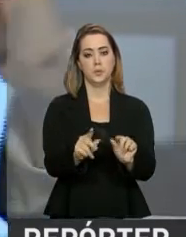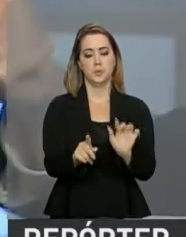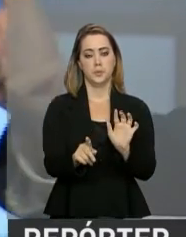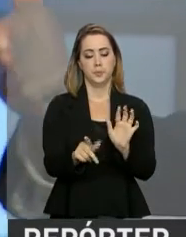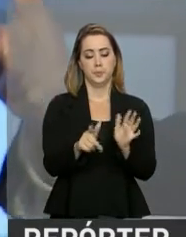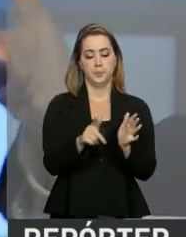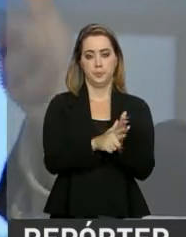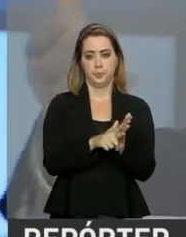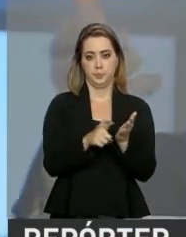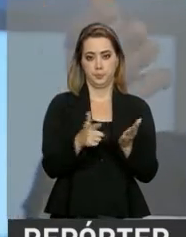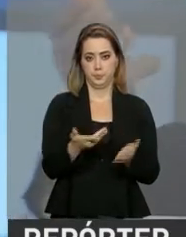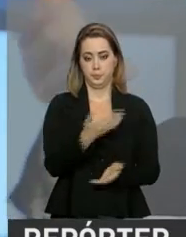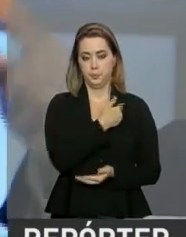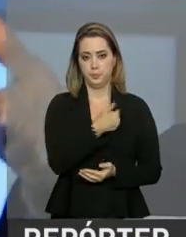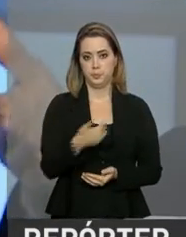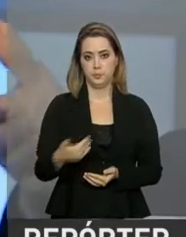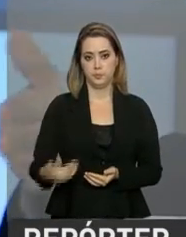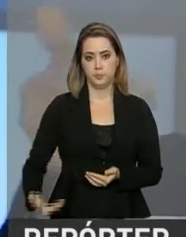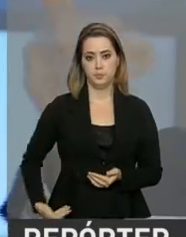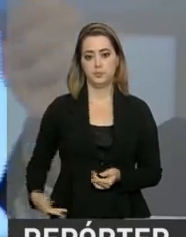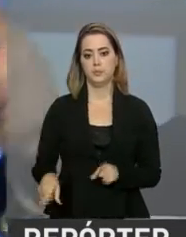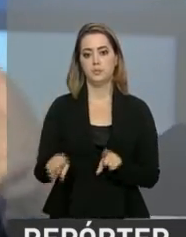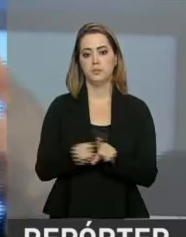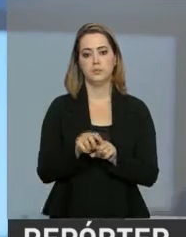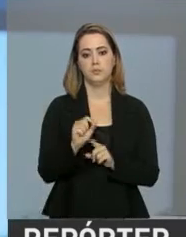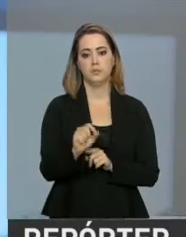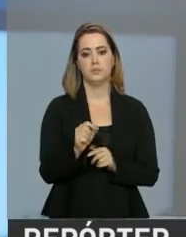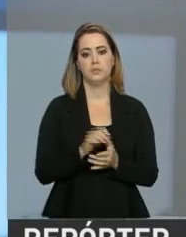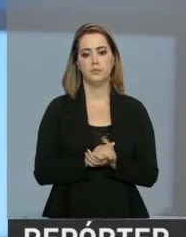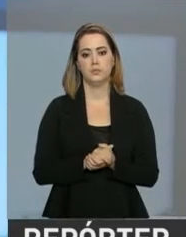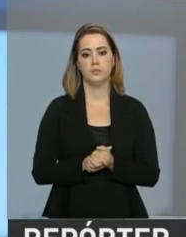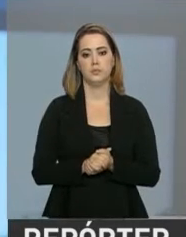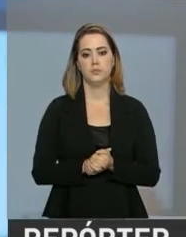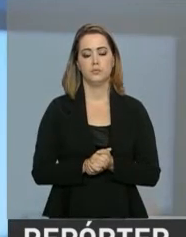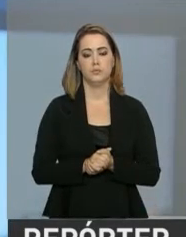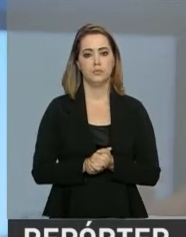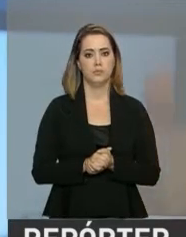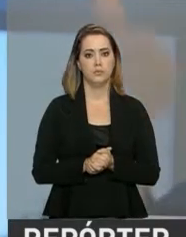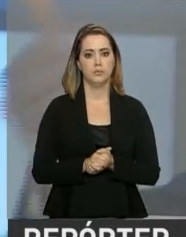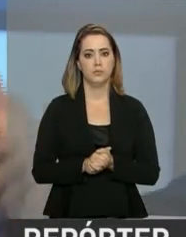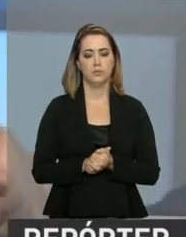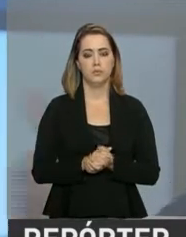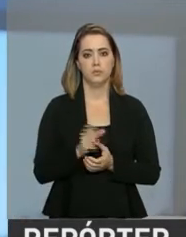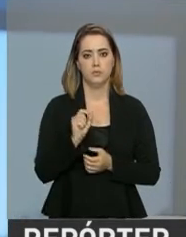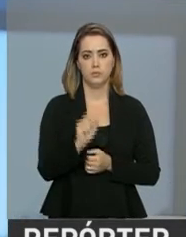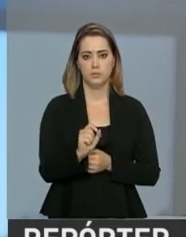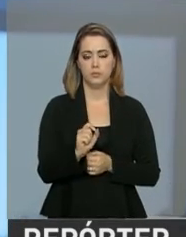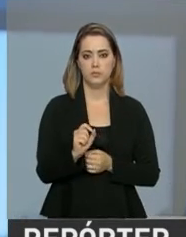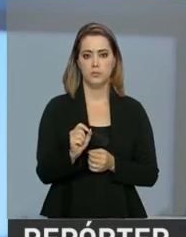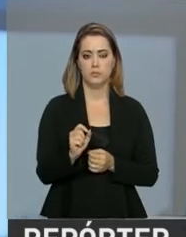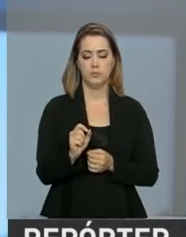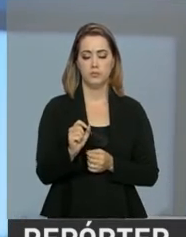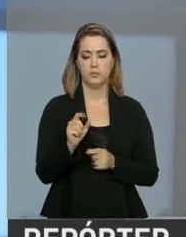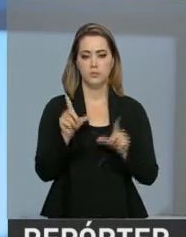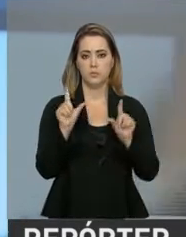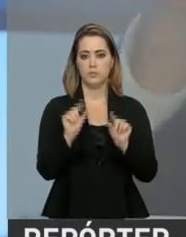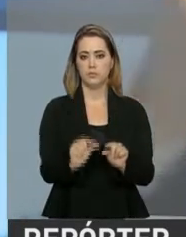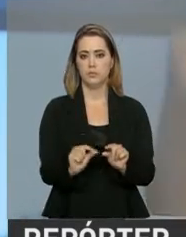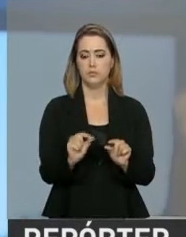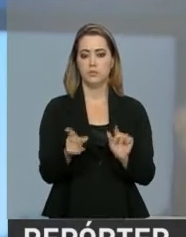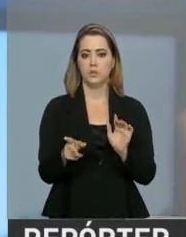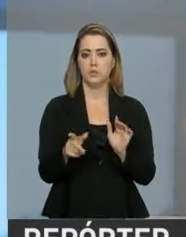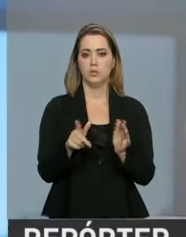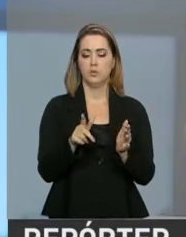Por exemplo, privatização, por exemplo, presença do capital privado, que é uma redução do papel do